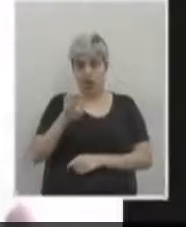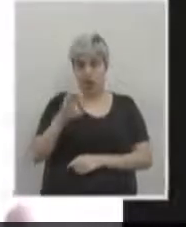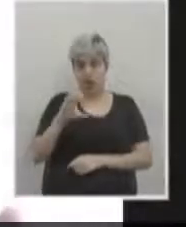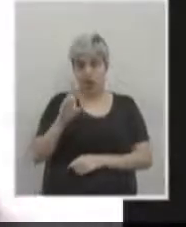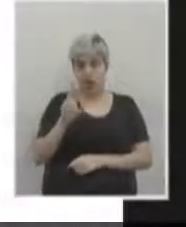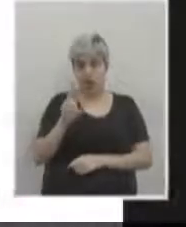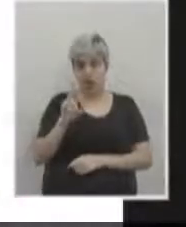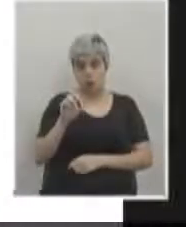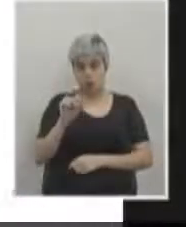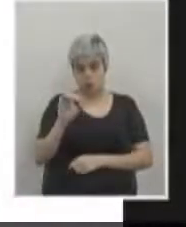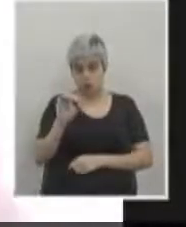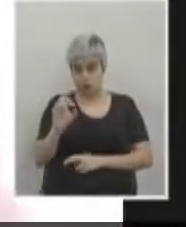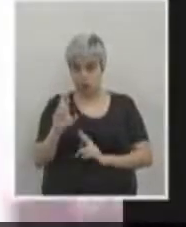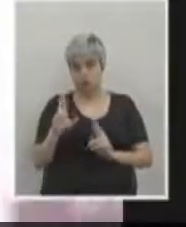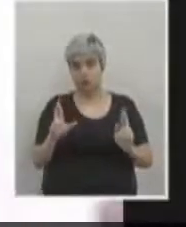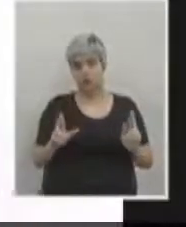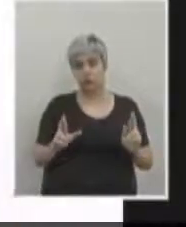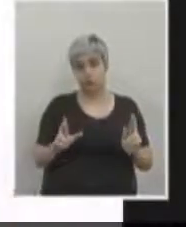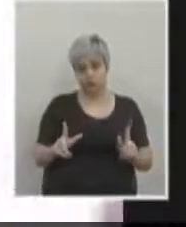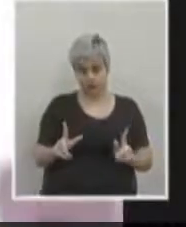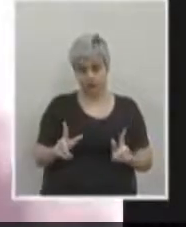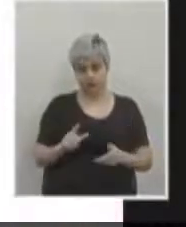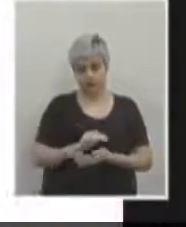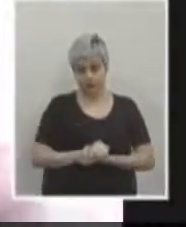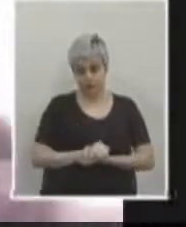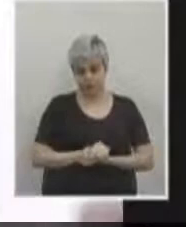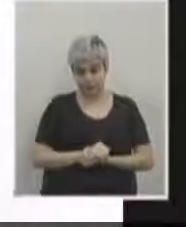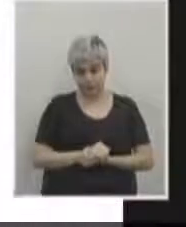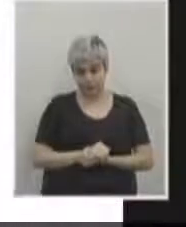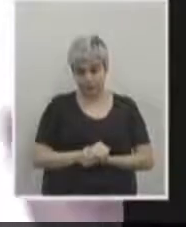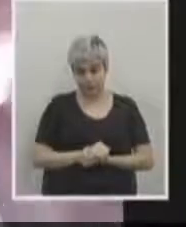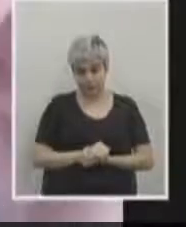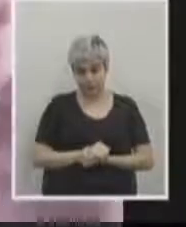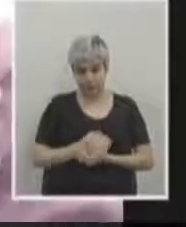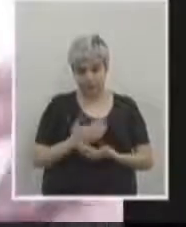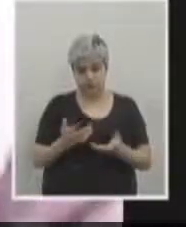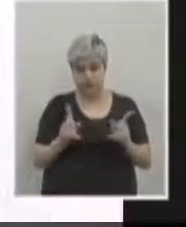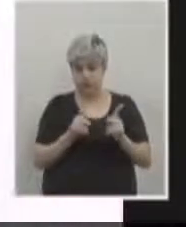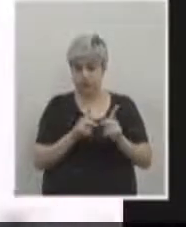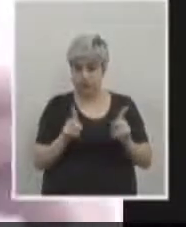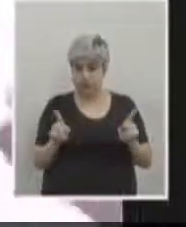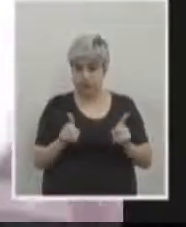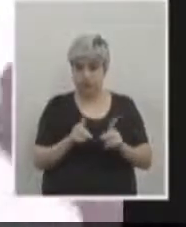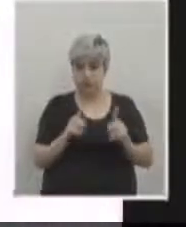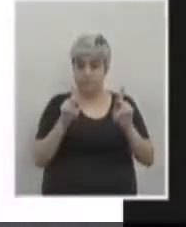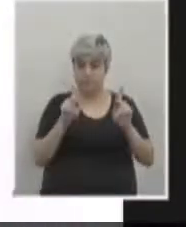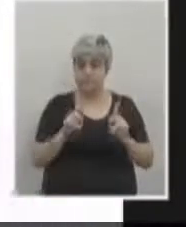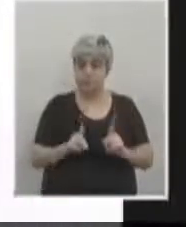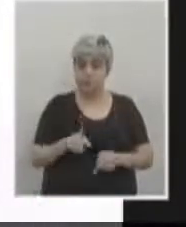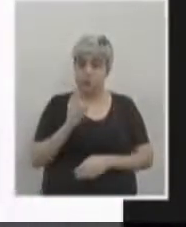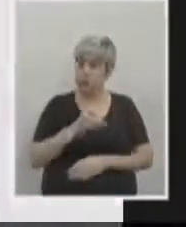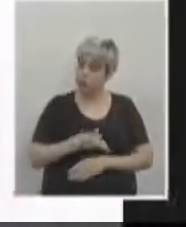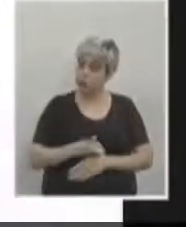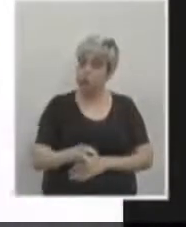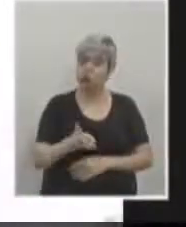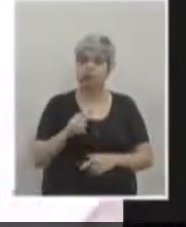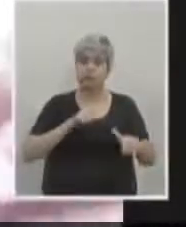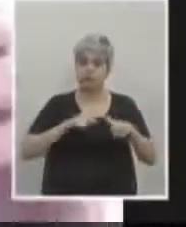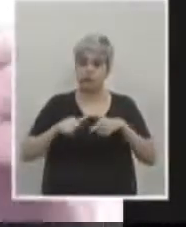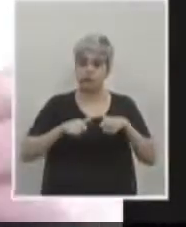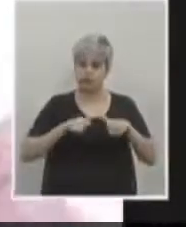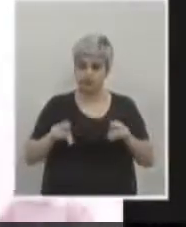é a pessoa específica, a pessoa habilitada, é a pessoa que tem condições de dar continuidade para a gente